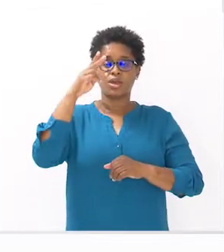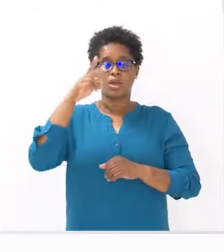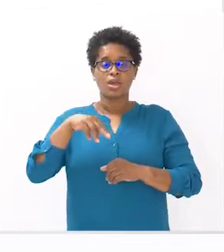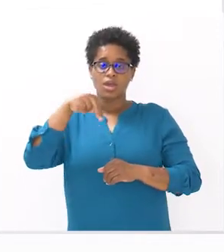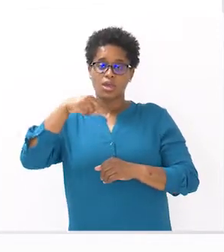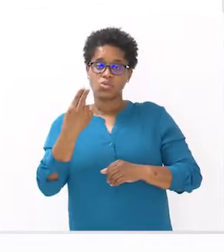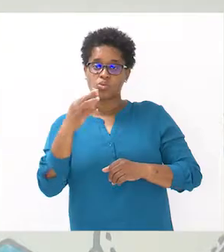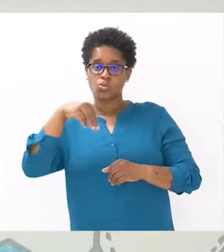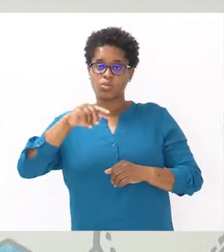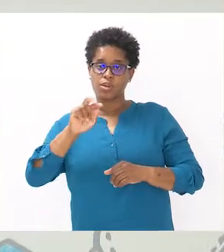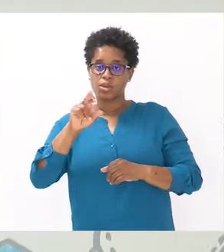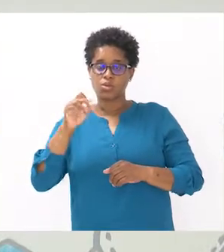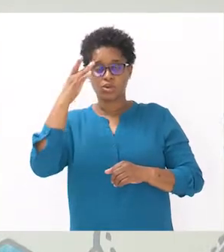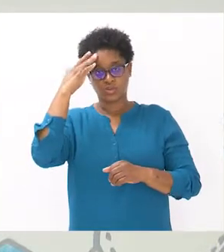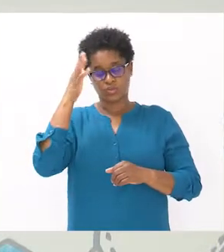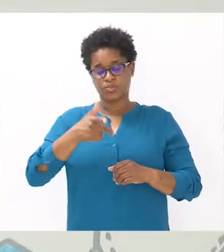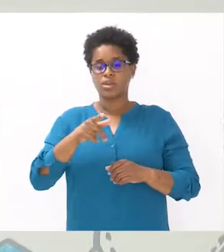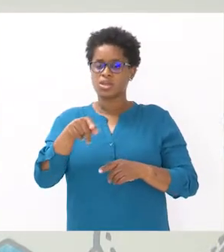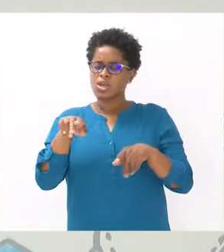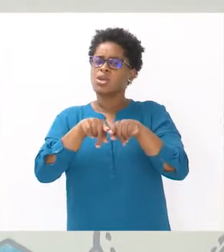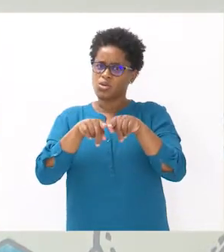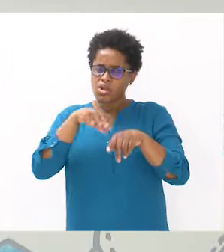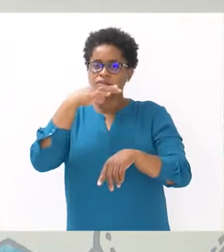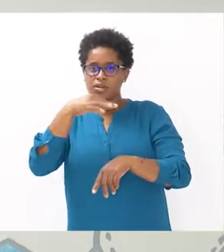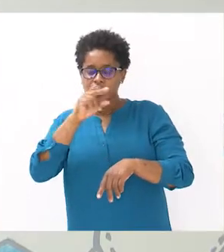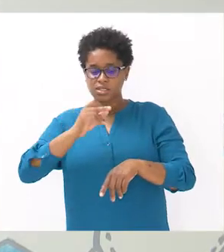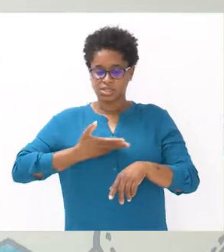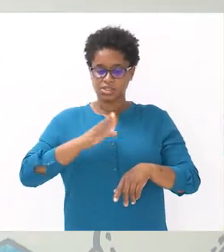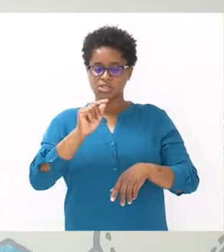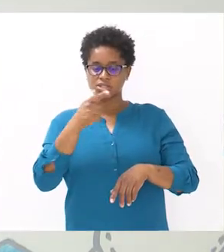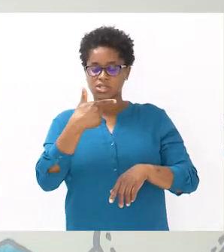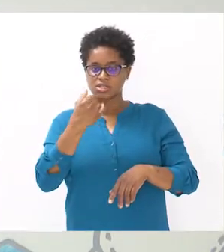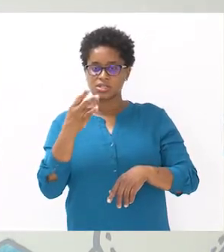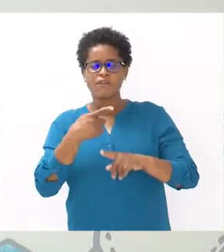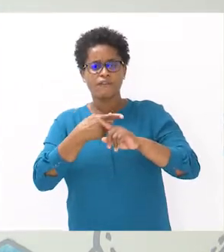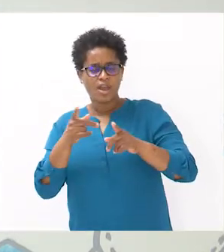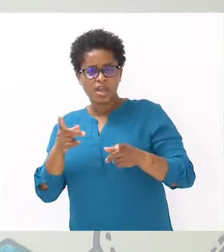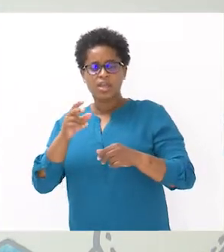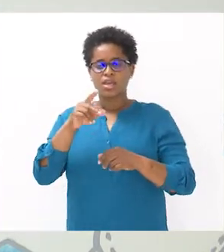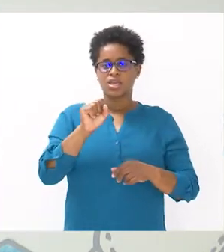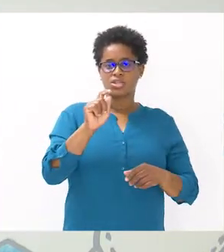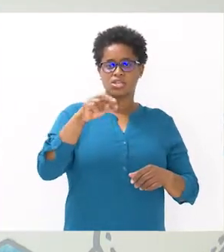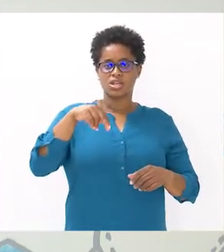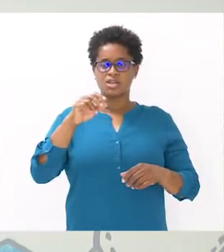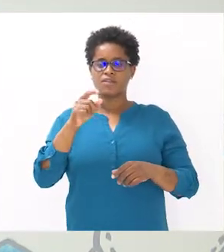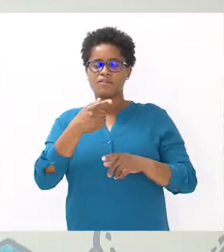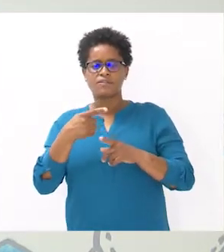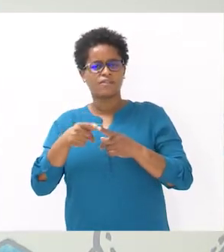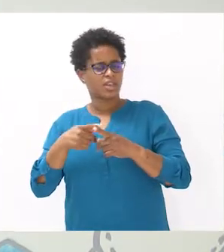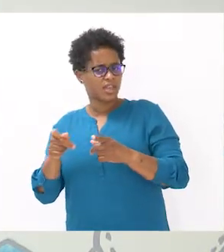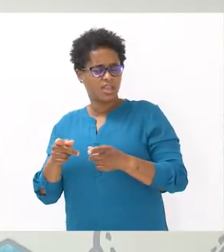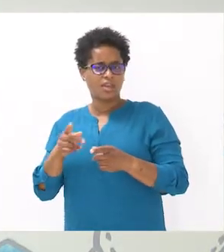número. Isto aqui é o mesmo que dizer que o adjetivo varia em gênero e em